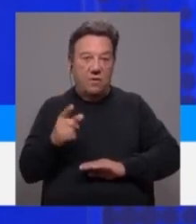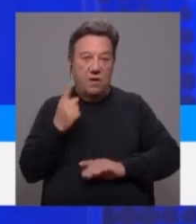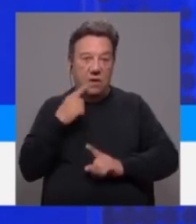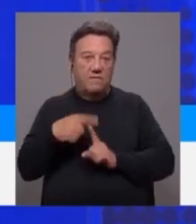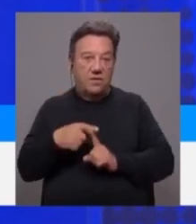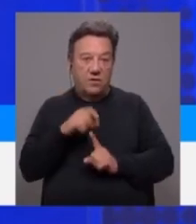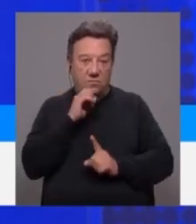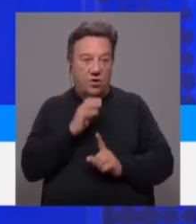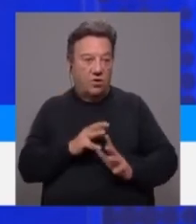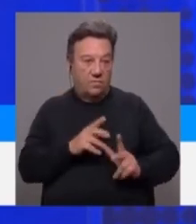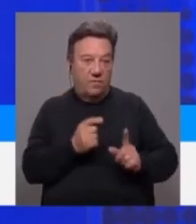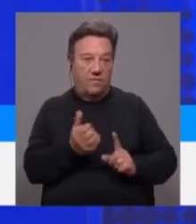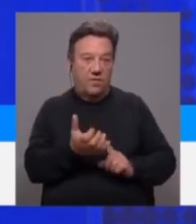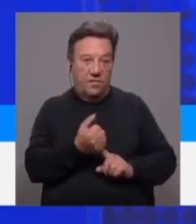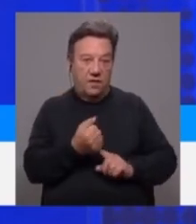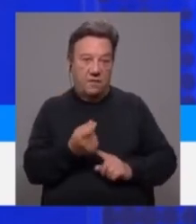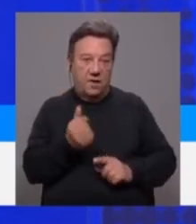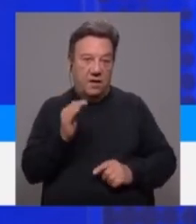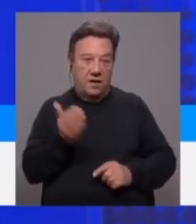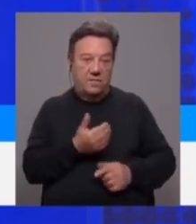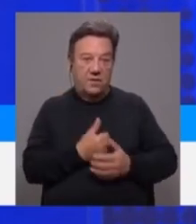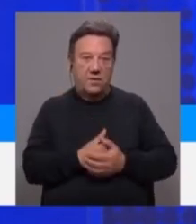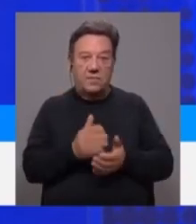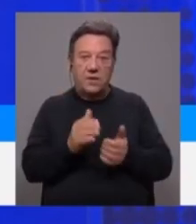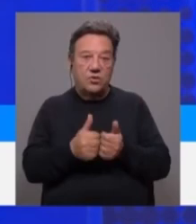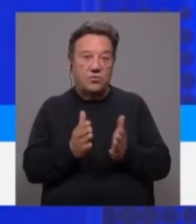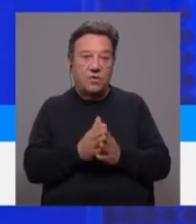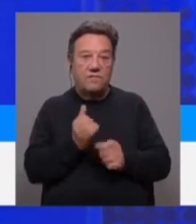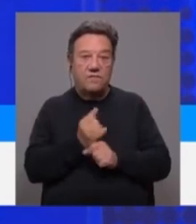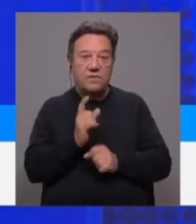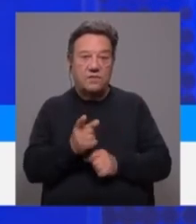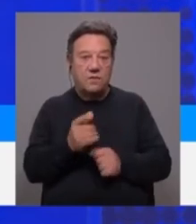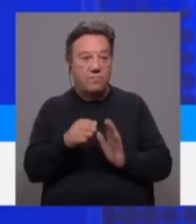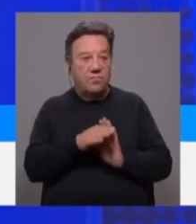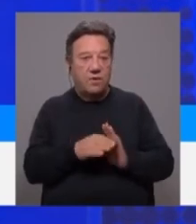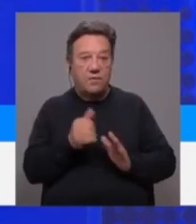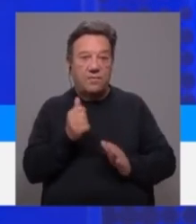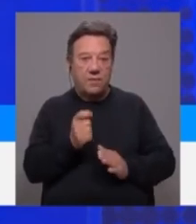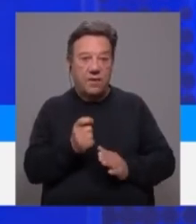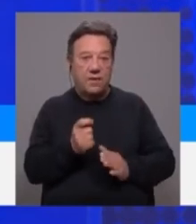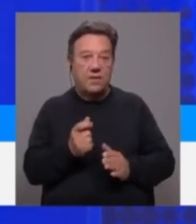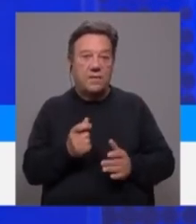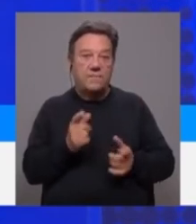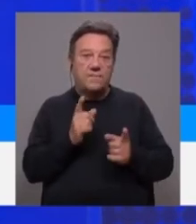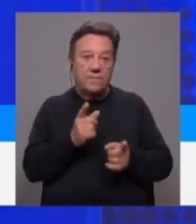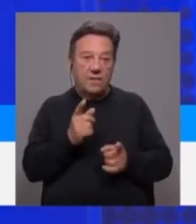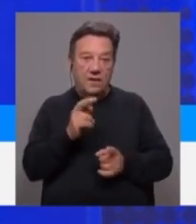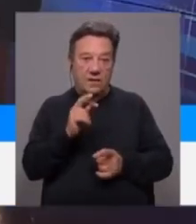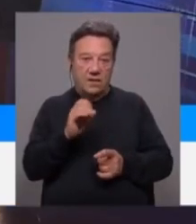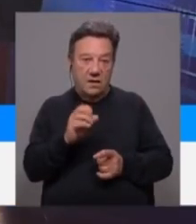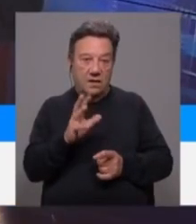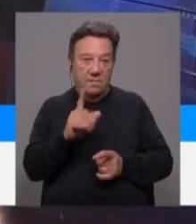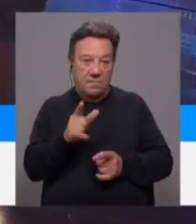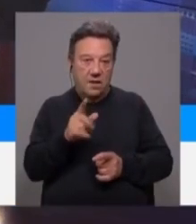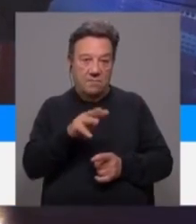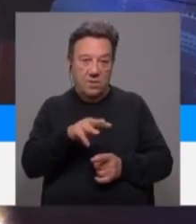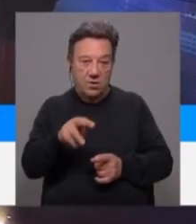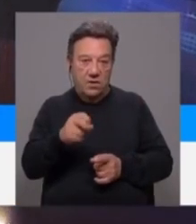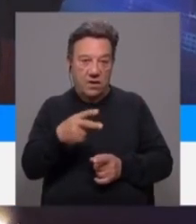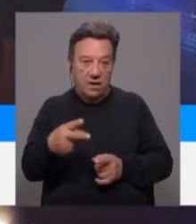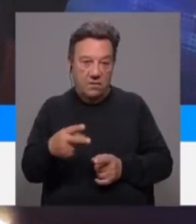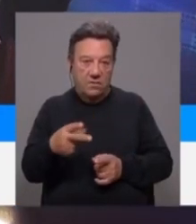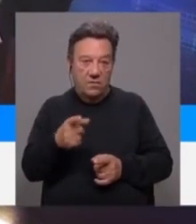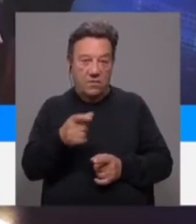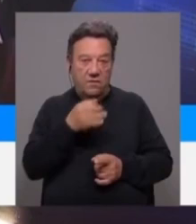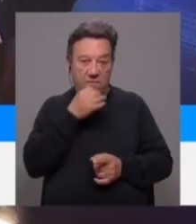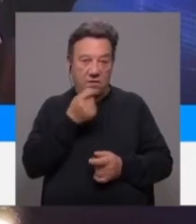vantagem é que recuperar vamos o dinheiro muito mais rapidamente para fazer isso que está no programa do bloco de esquerda é uns 30 mil milhões de euros